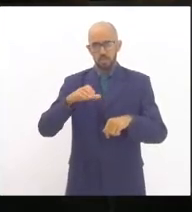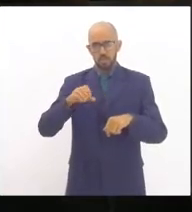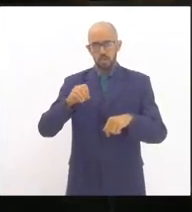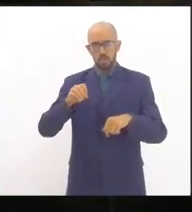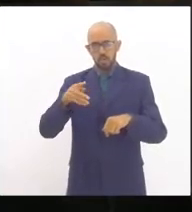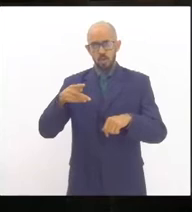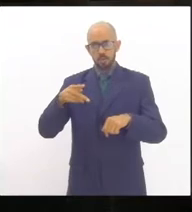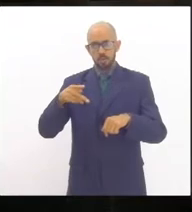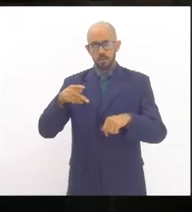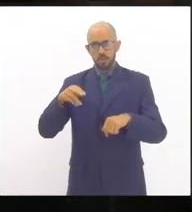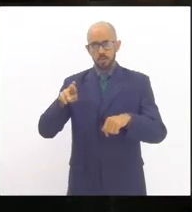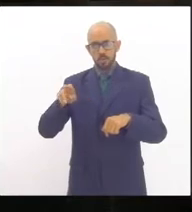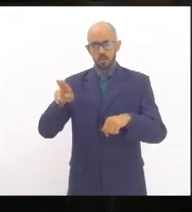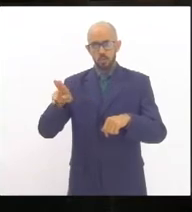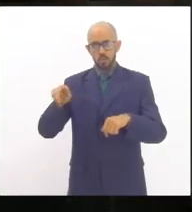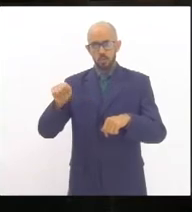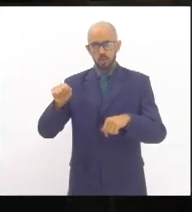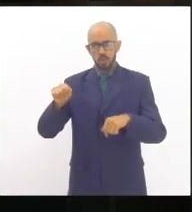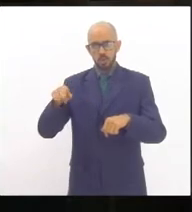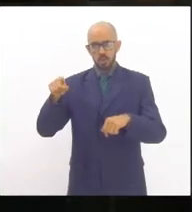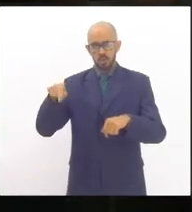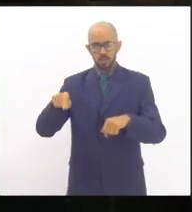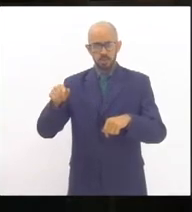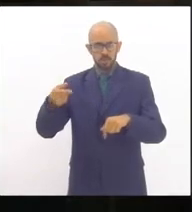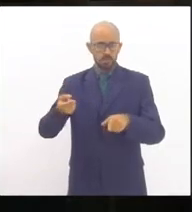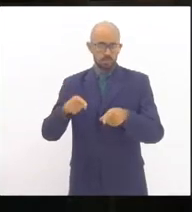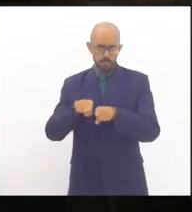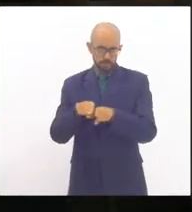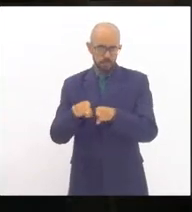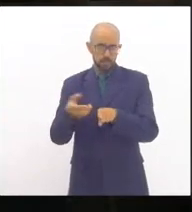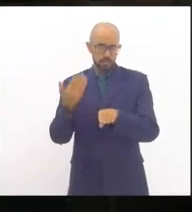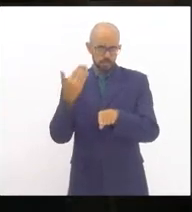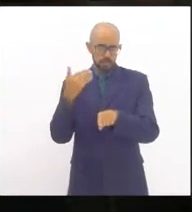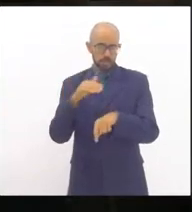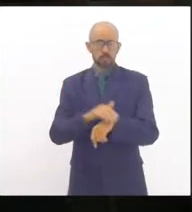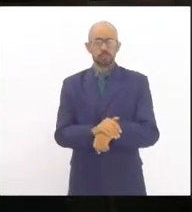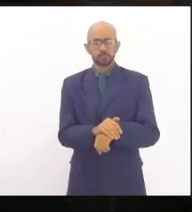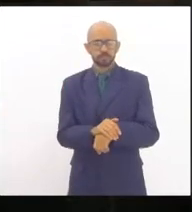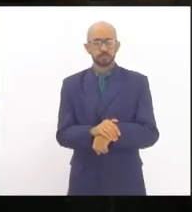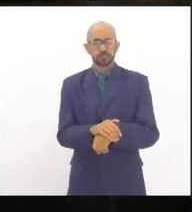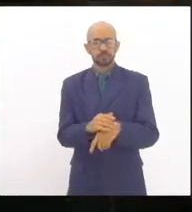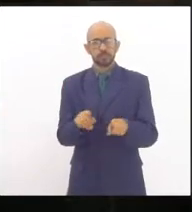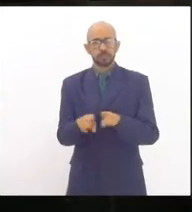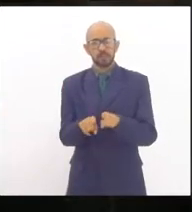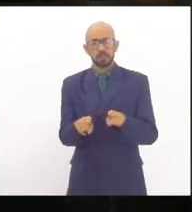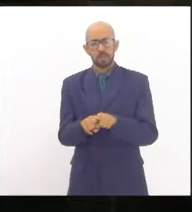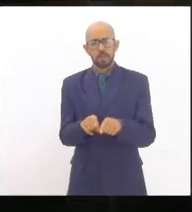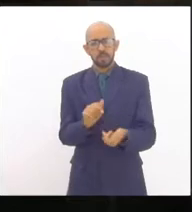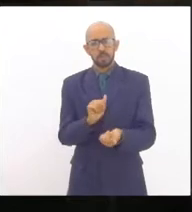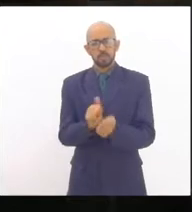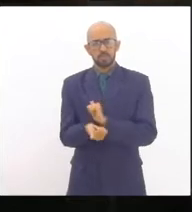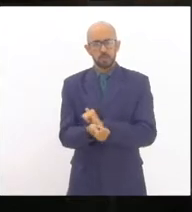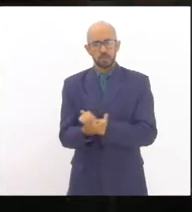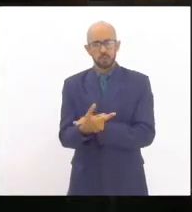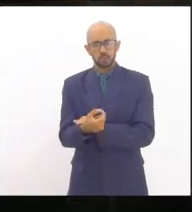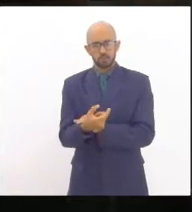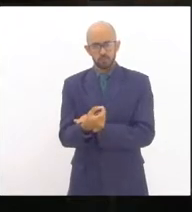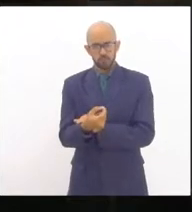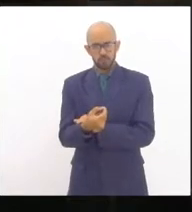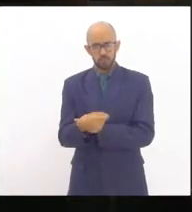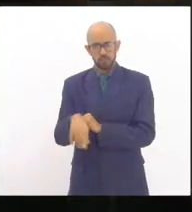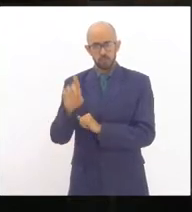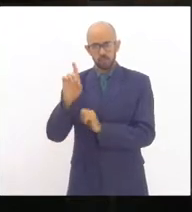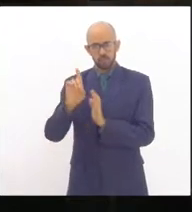que a gente lá se referia a parceria e finalmente o esporte o vigésimo esporte é um direito